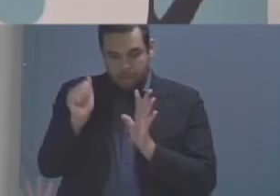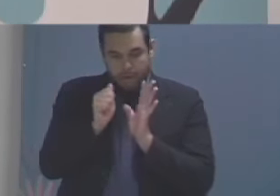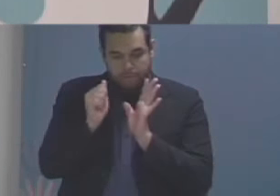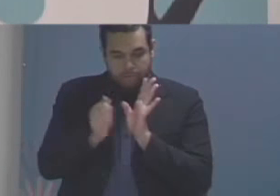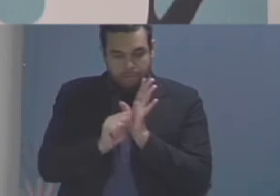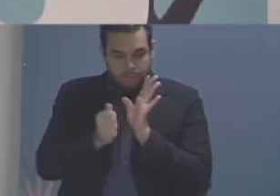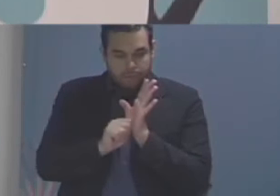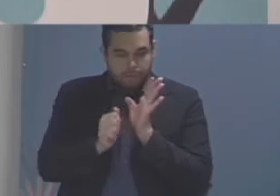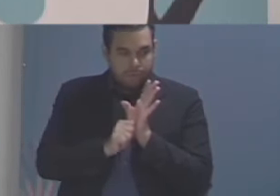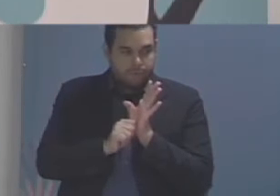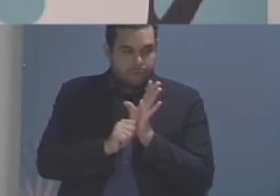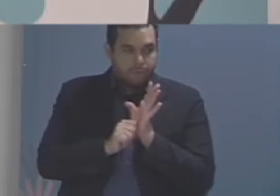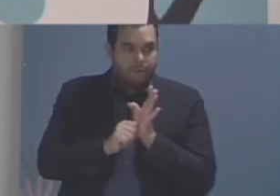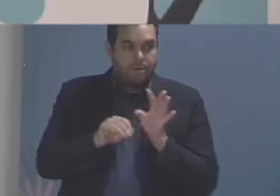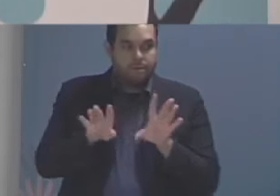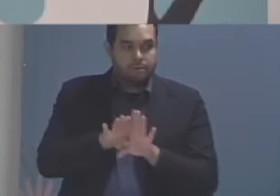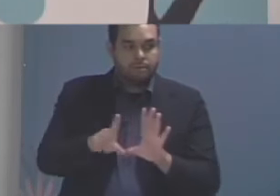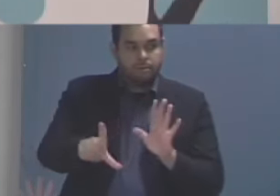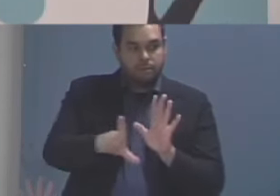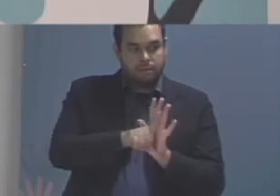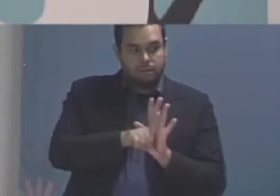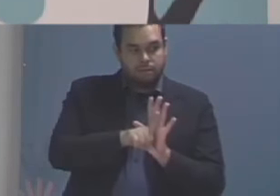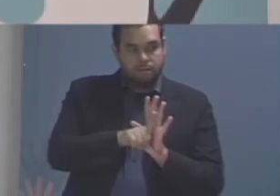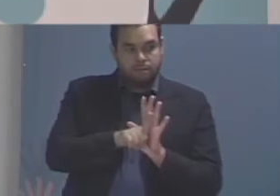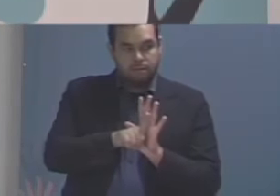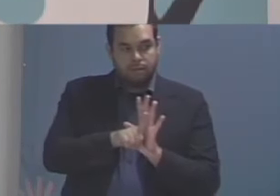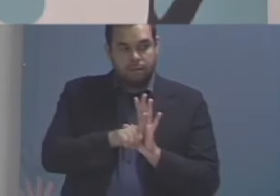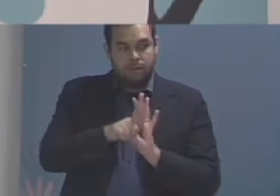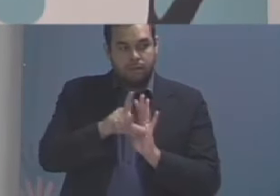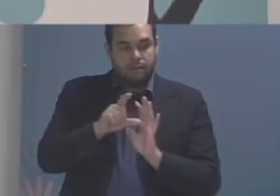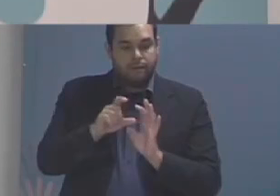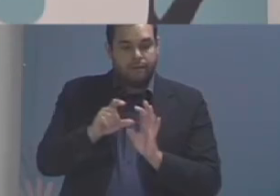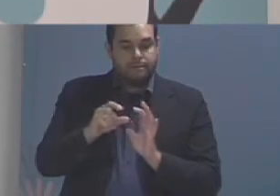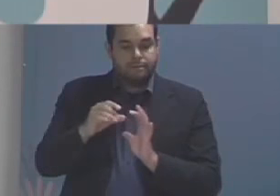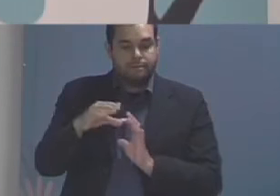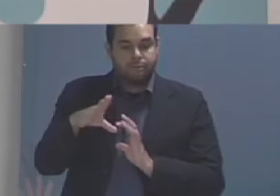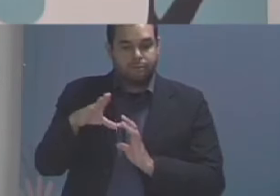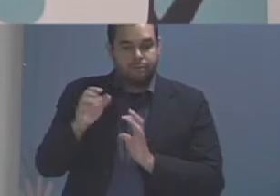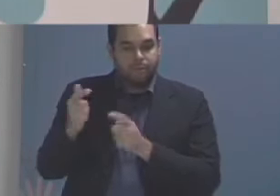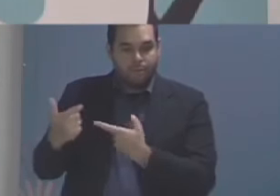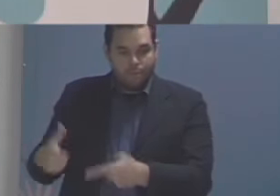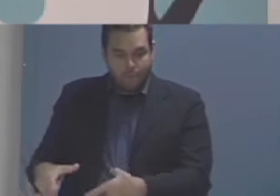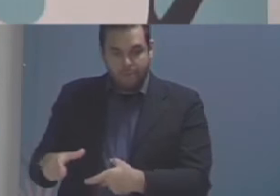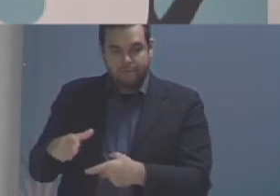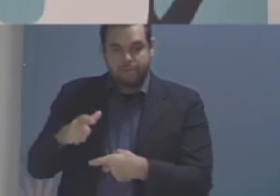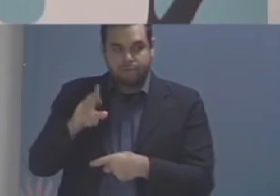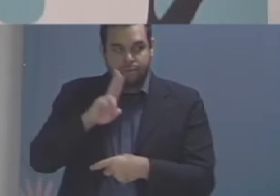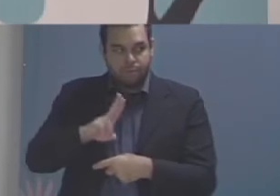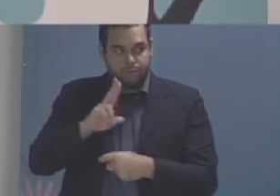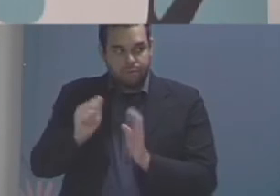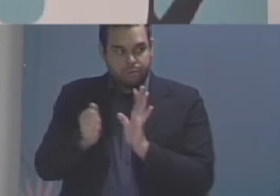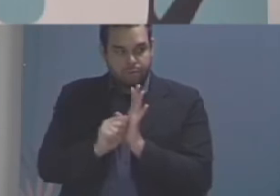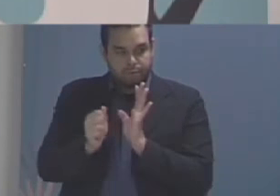a legalização das comunidades terapêuticas? Ana Luísa de Souza Castro, CRP